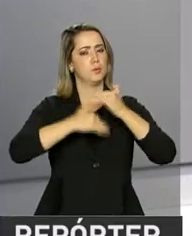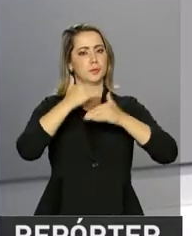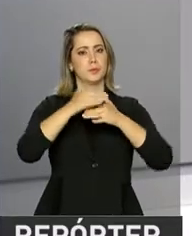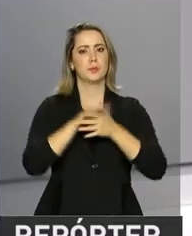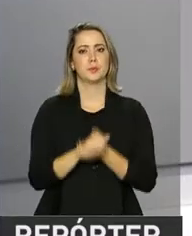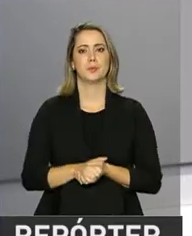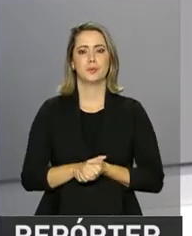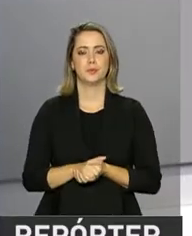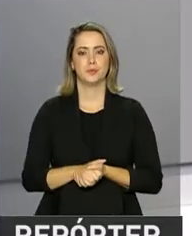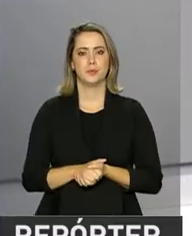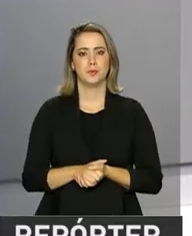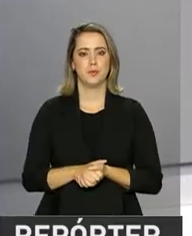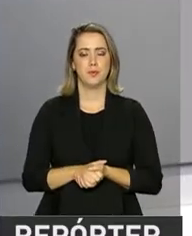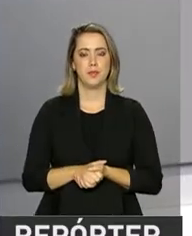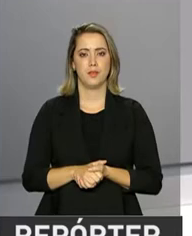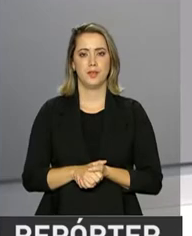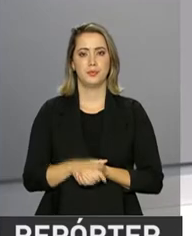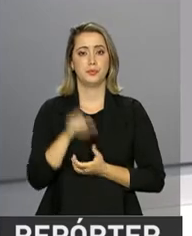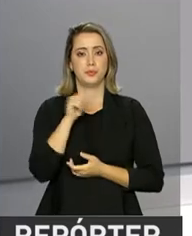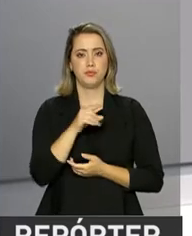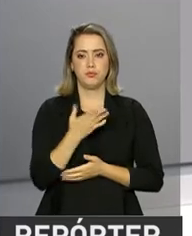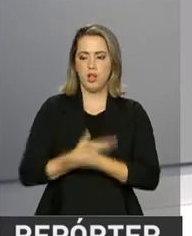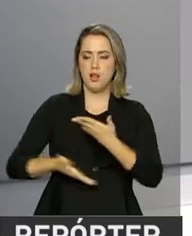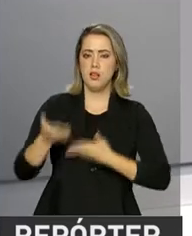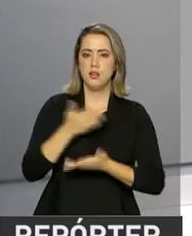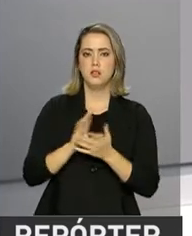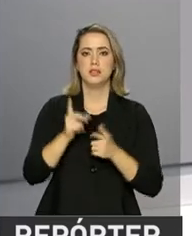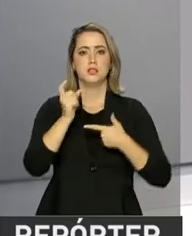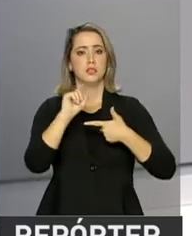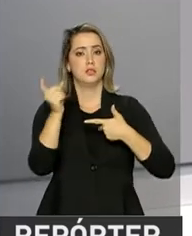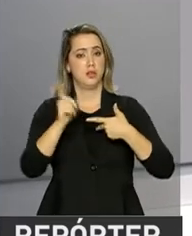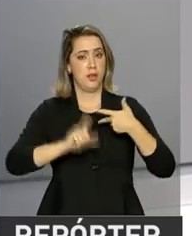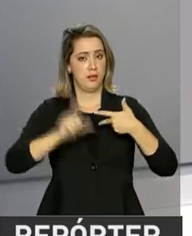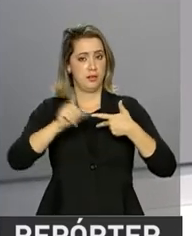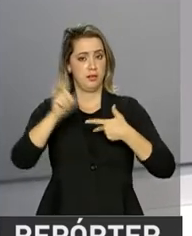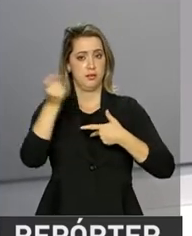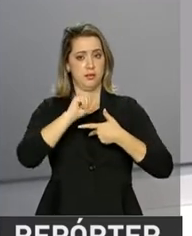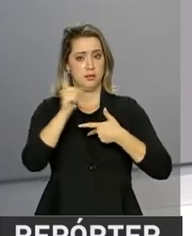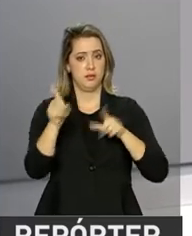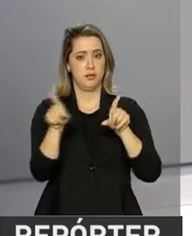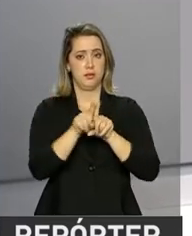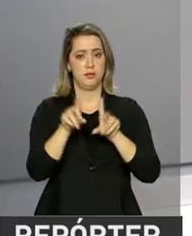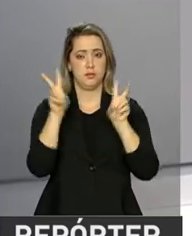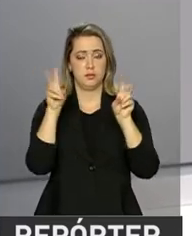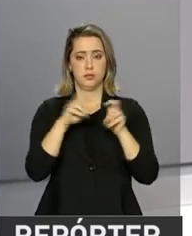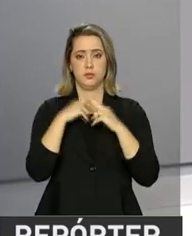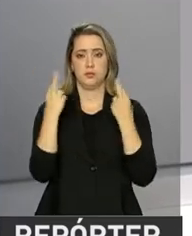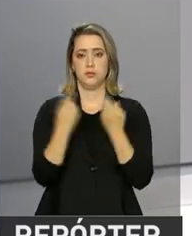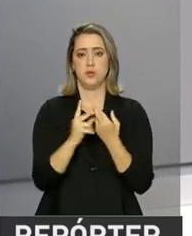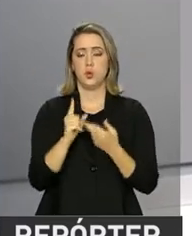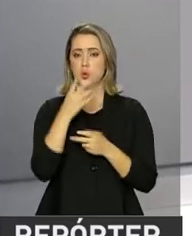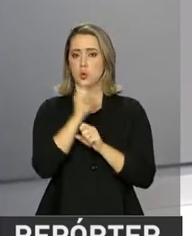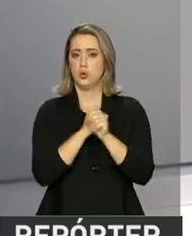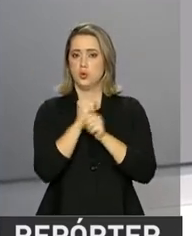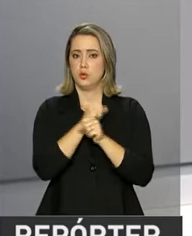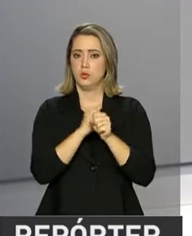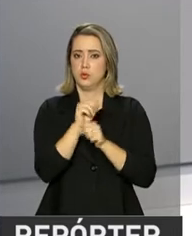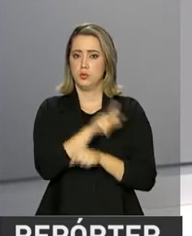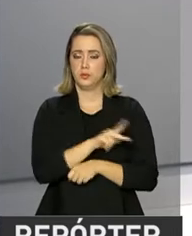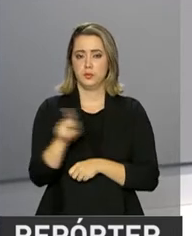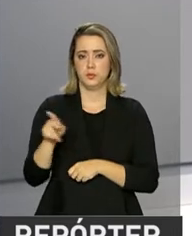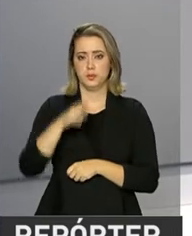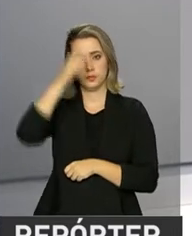ea relação entre legislativo e executivo também foi tema da reunião de um ano do governo do presidente